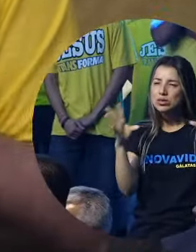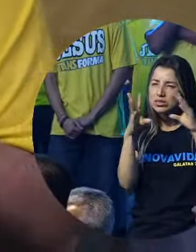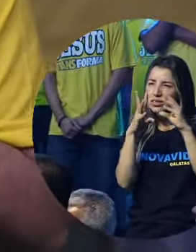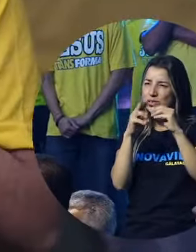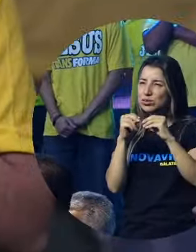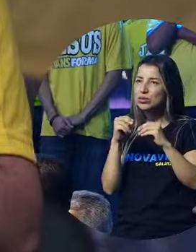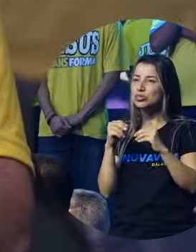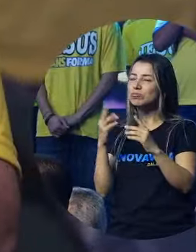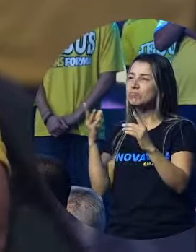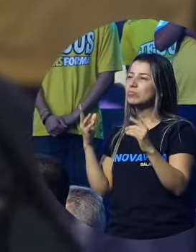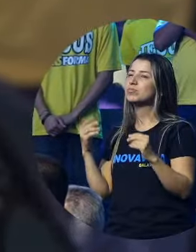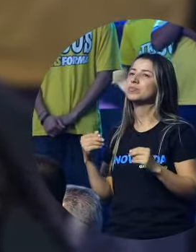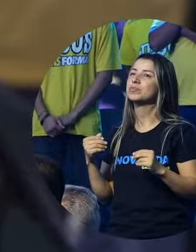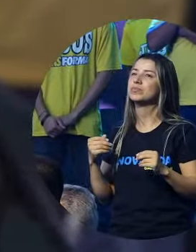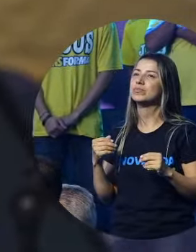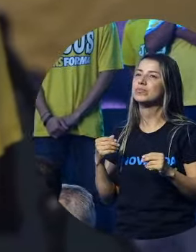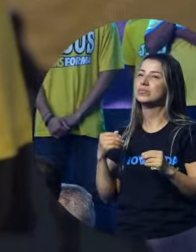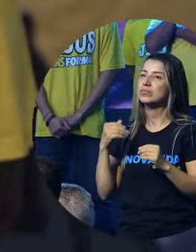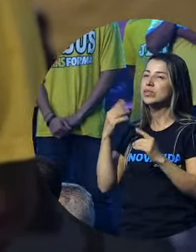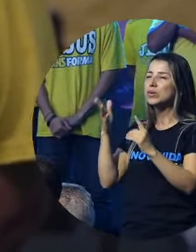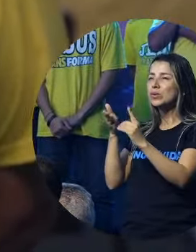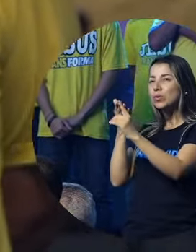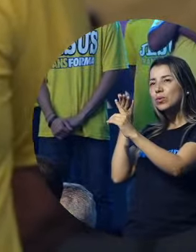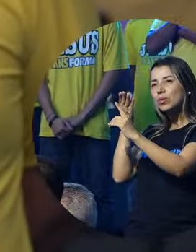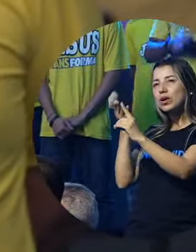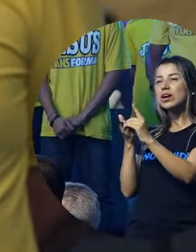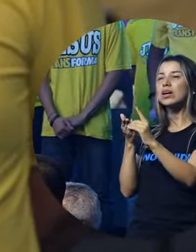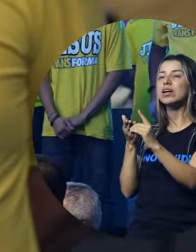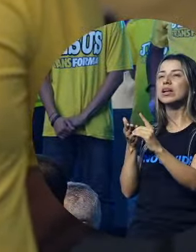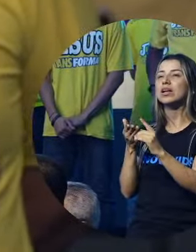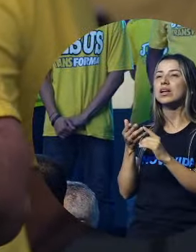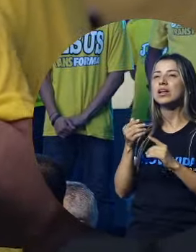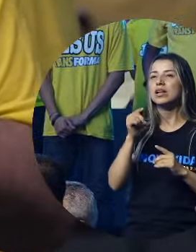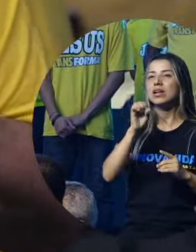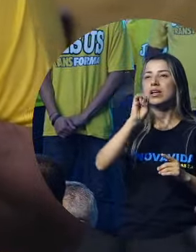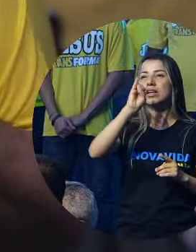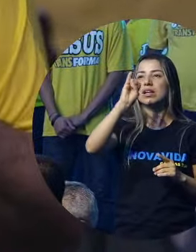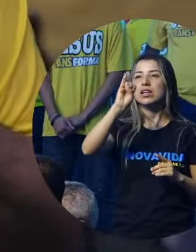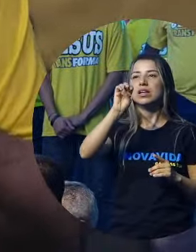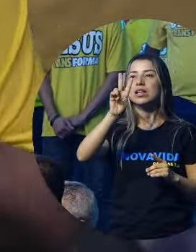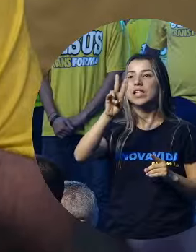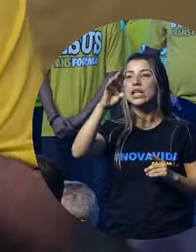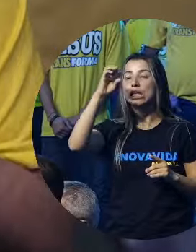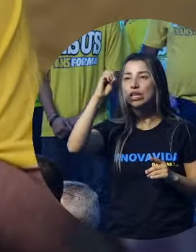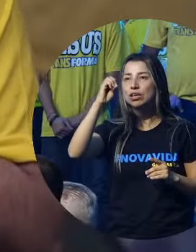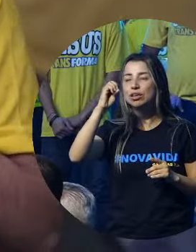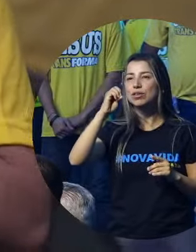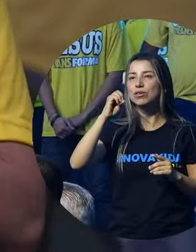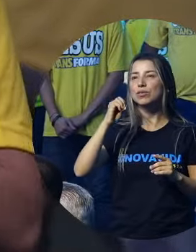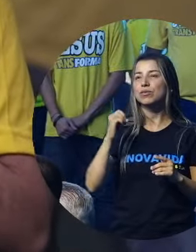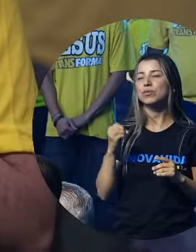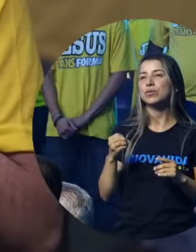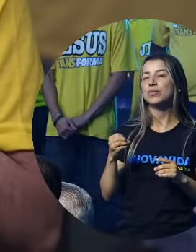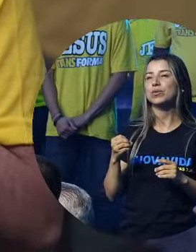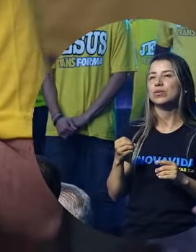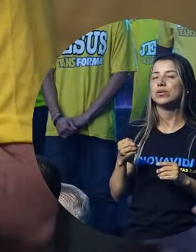do missionário, ex-diretor executivo de Missões Nacionais, Ivo Sides, pastor Ivo Sides, que faleceu ano